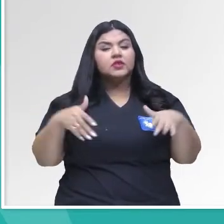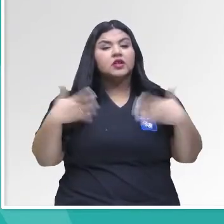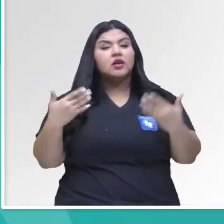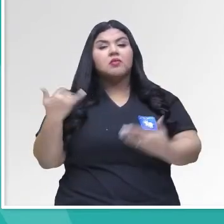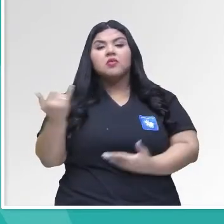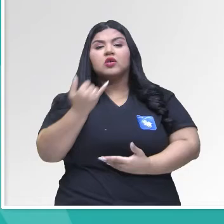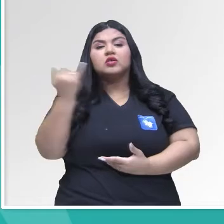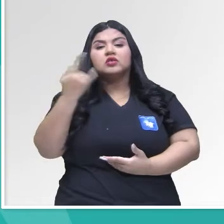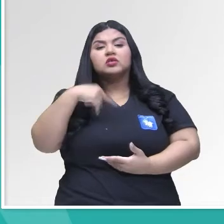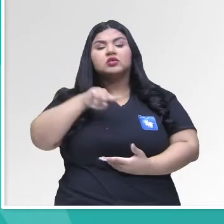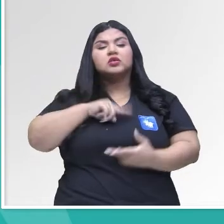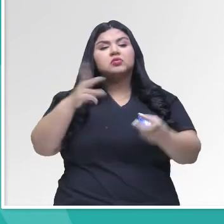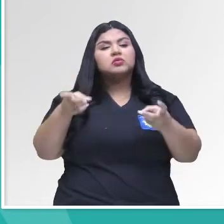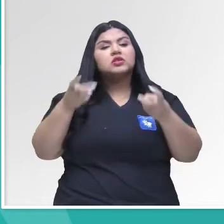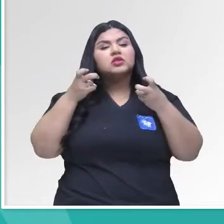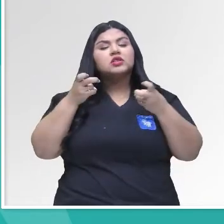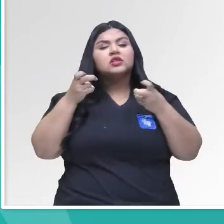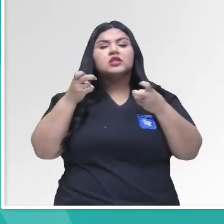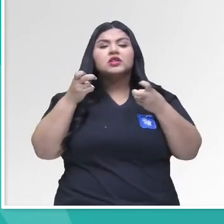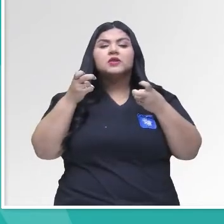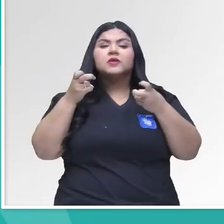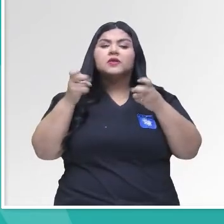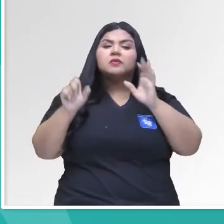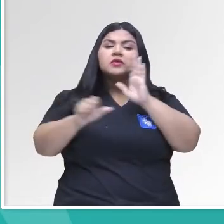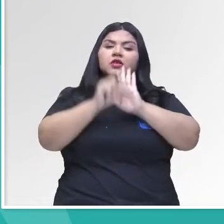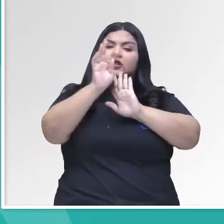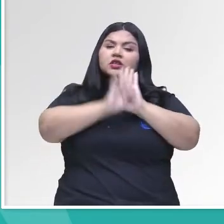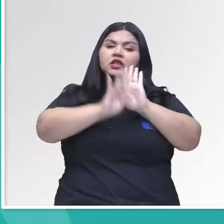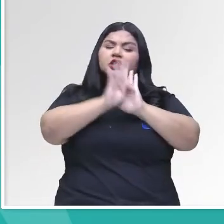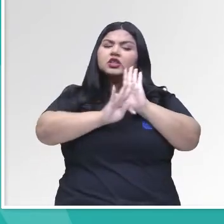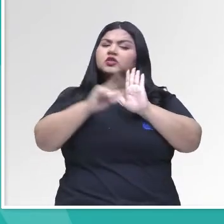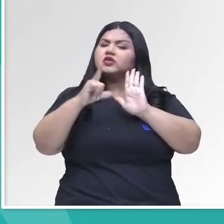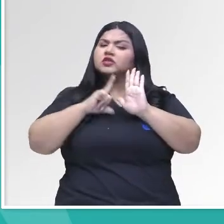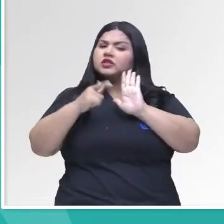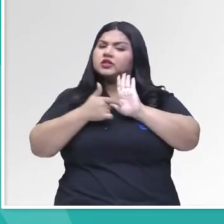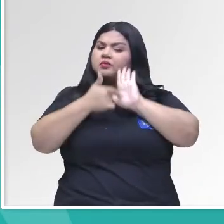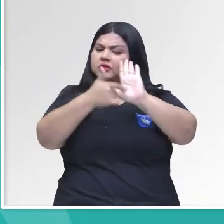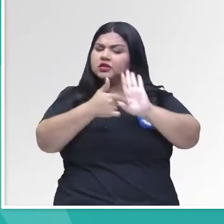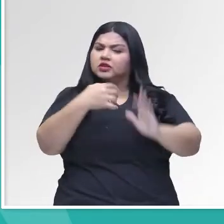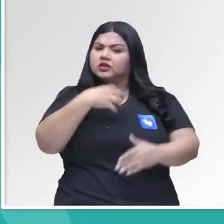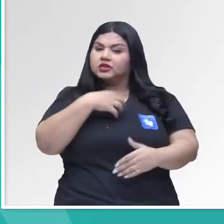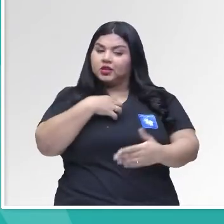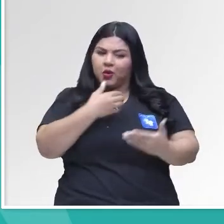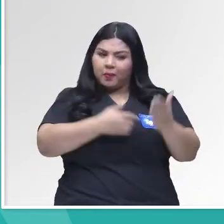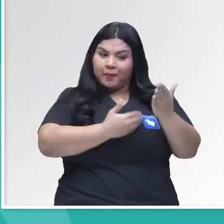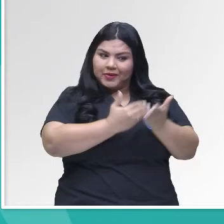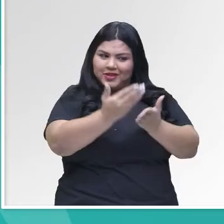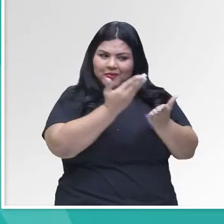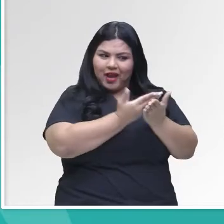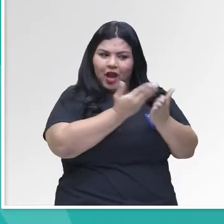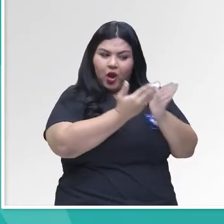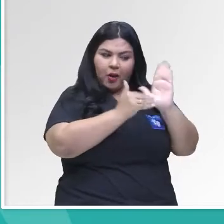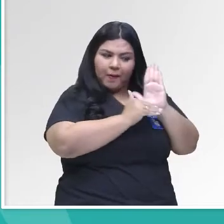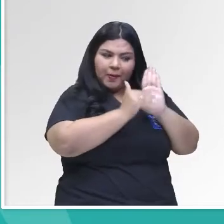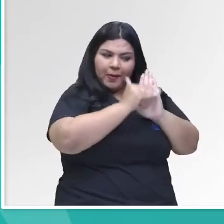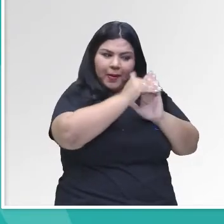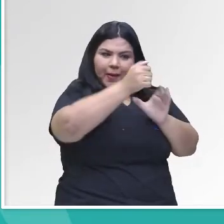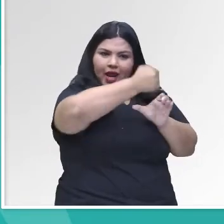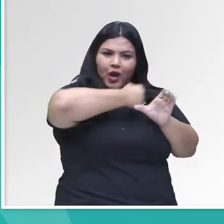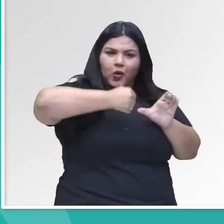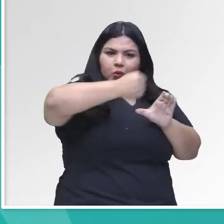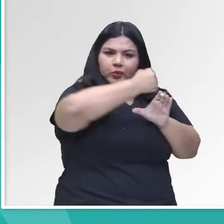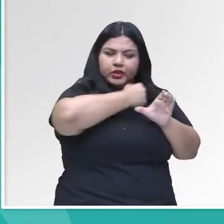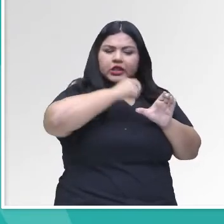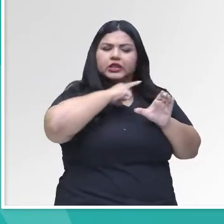nós percebermos, primeiramente, que o texto apresenta um sentido. Nós começamos a aula com uma receita. E a receita tem